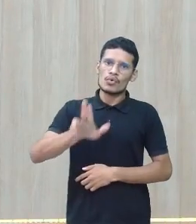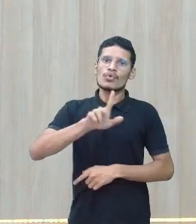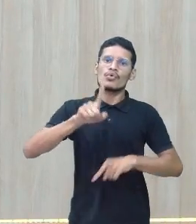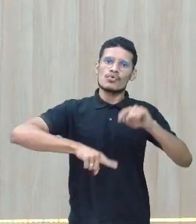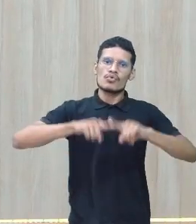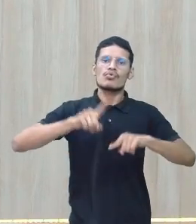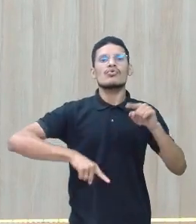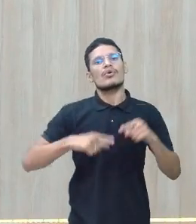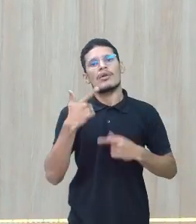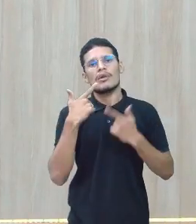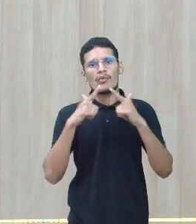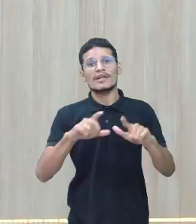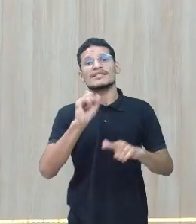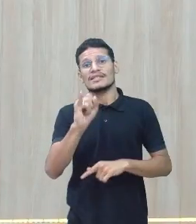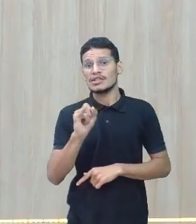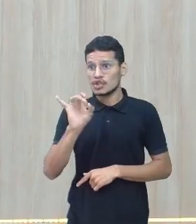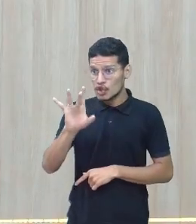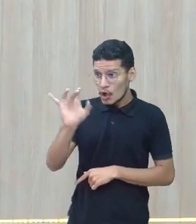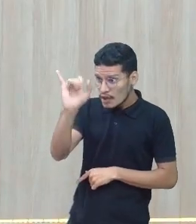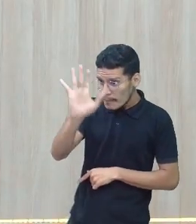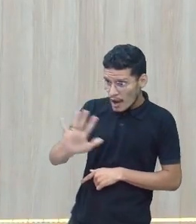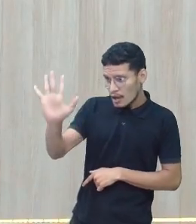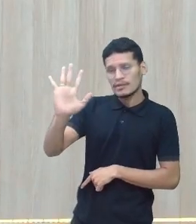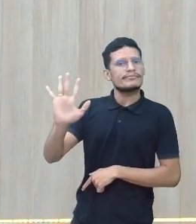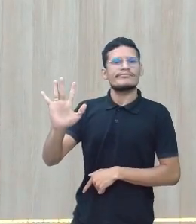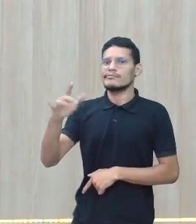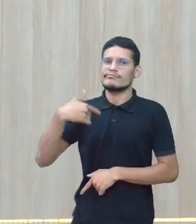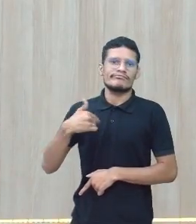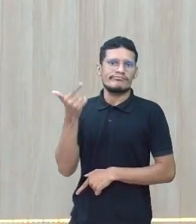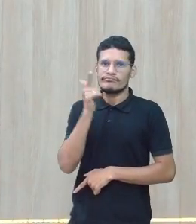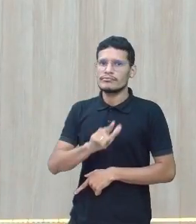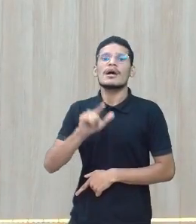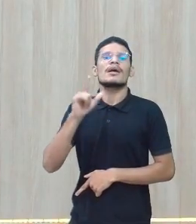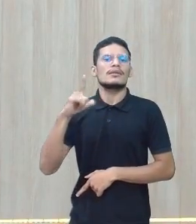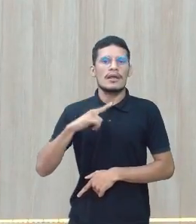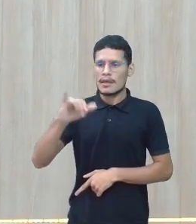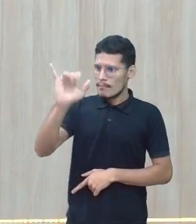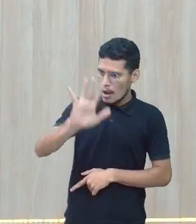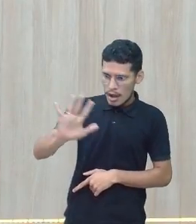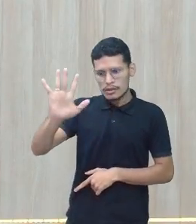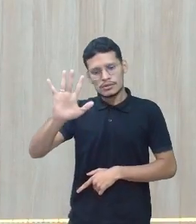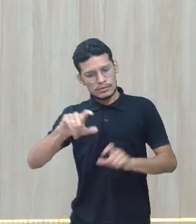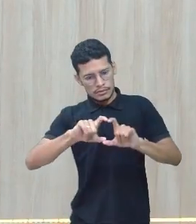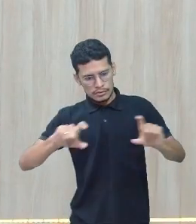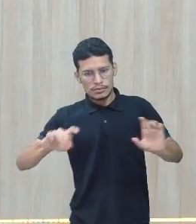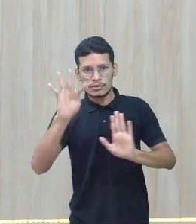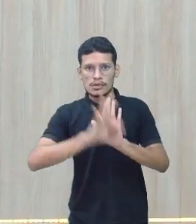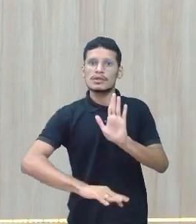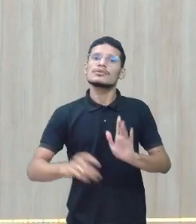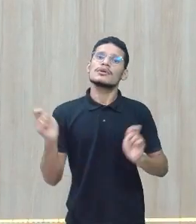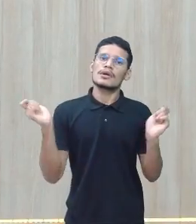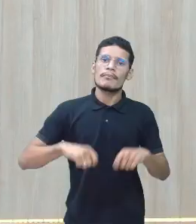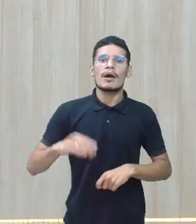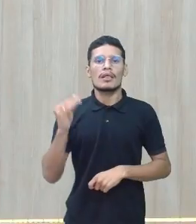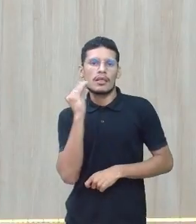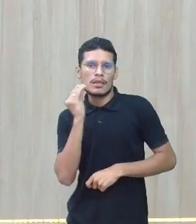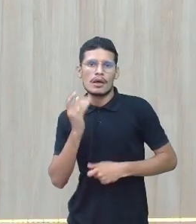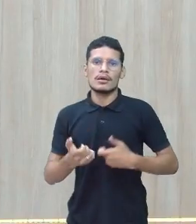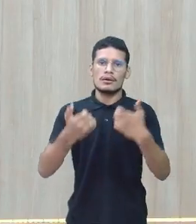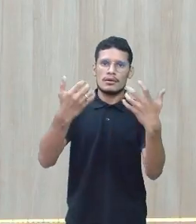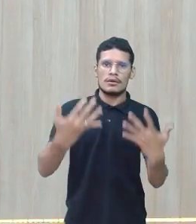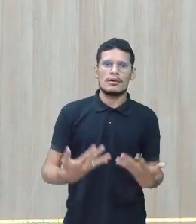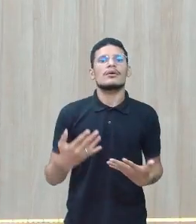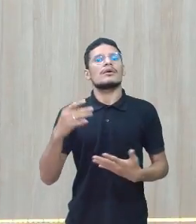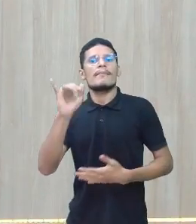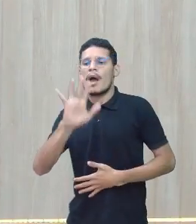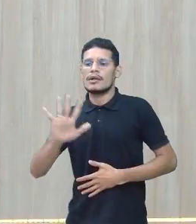imagem talvez eu não tivesse. Então, a imagem vai lá e preenche essa lacuna para tentar explicar aquilo que a imagem sozinha não consegue